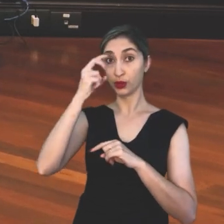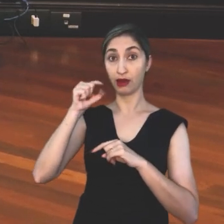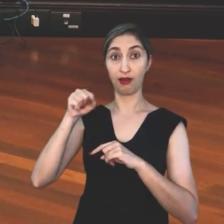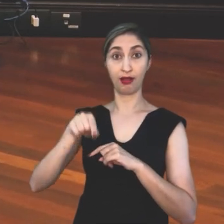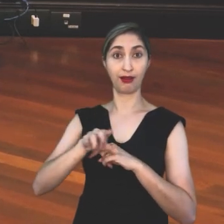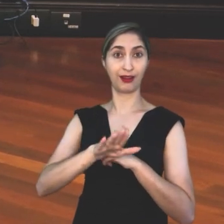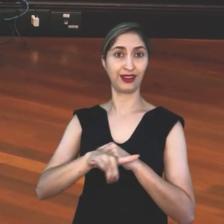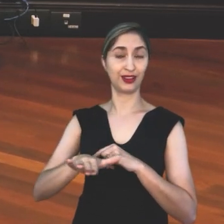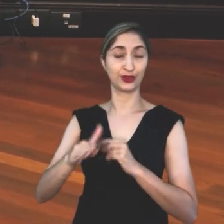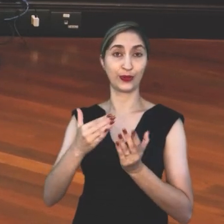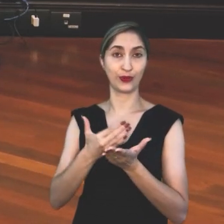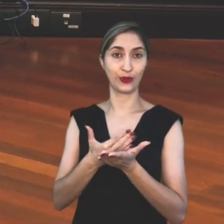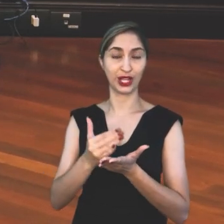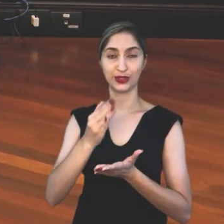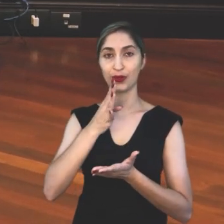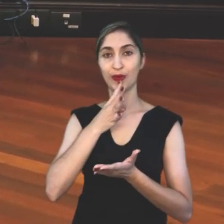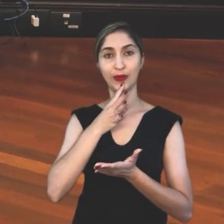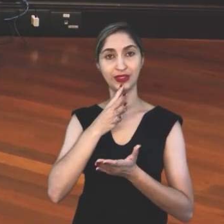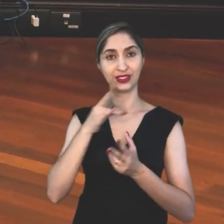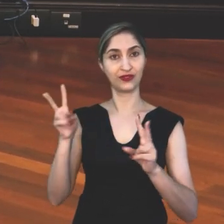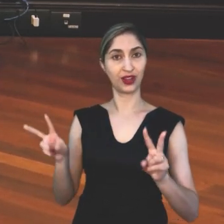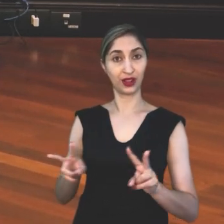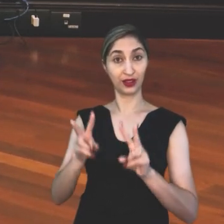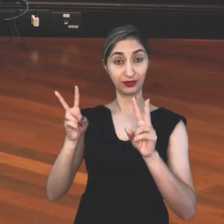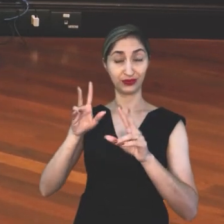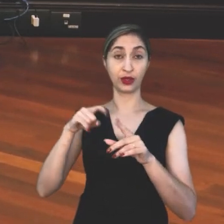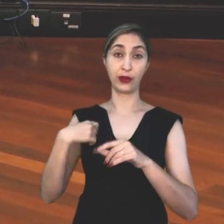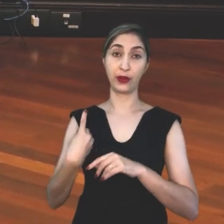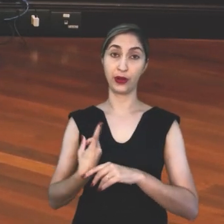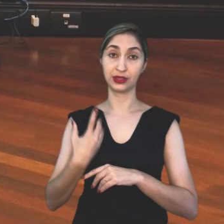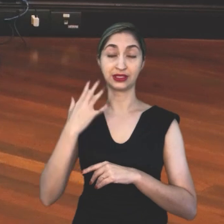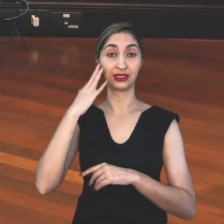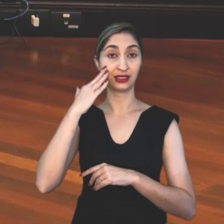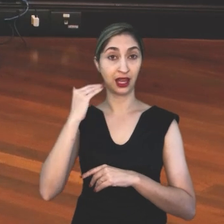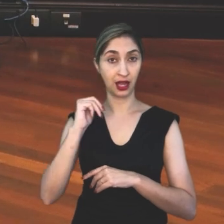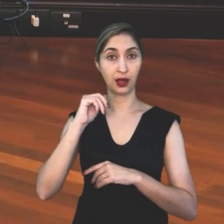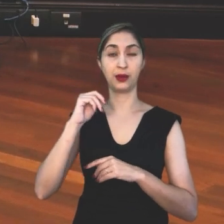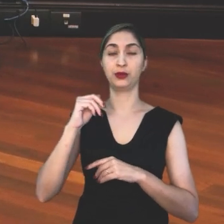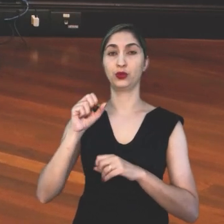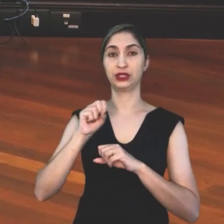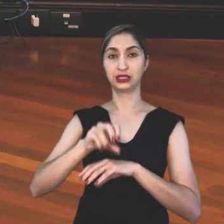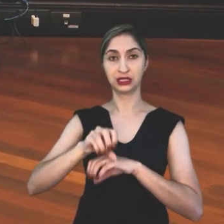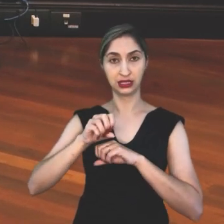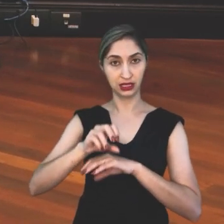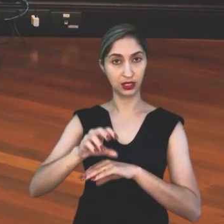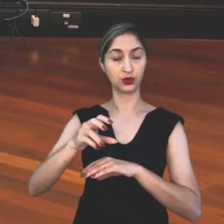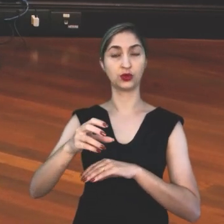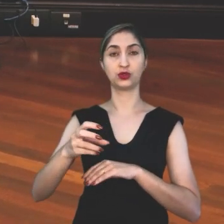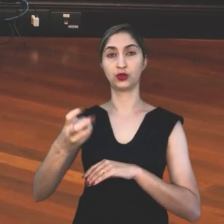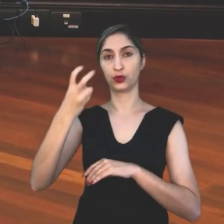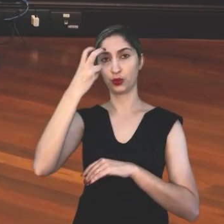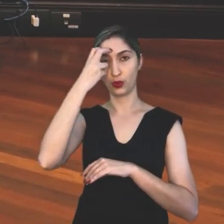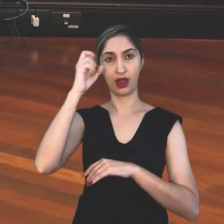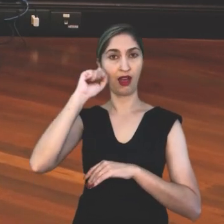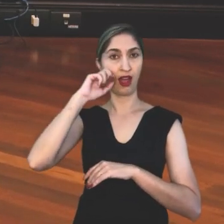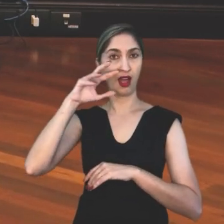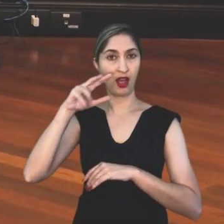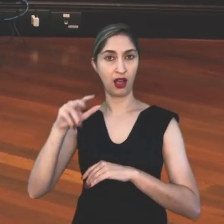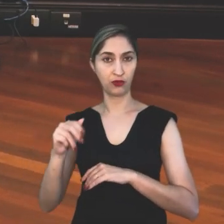vai ter uma valorização de uma cultura que talvez ela esteja só começando a conhecer, que a gente sabe que o ensino de cultura afro-brasileira e